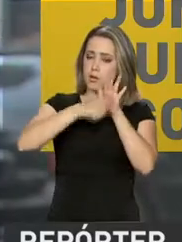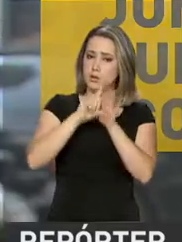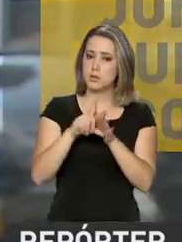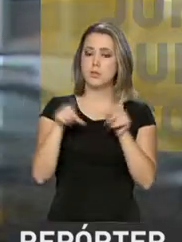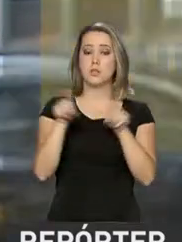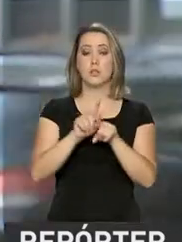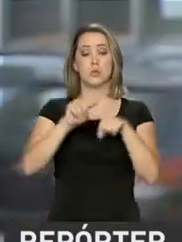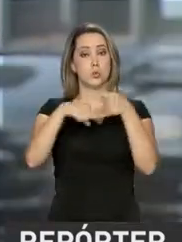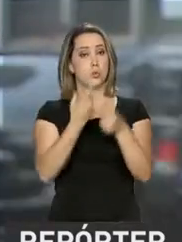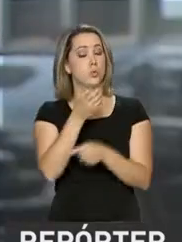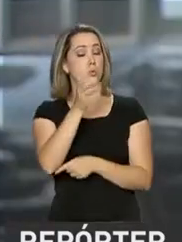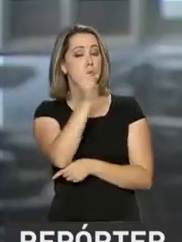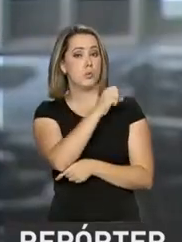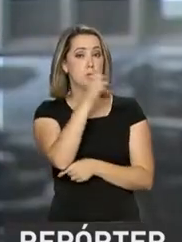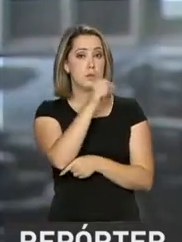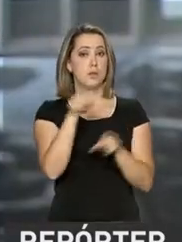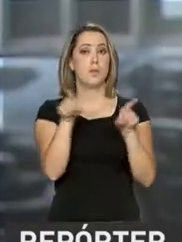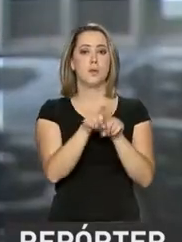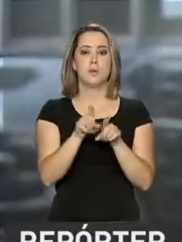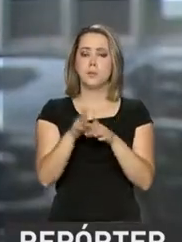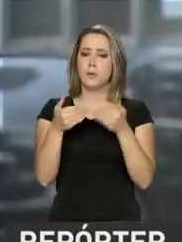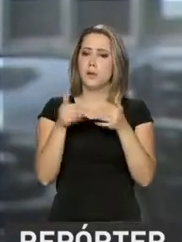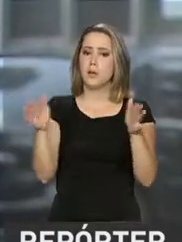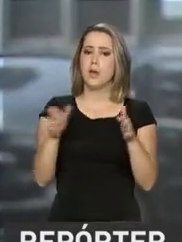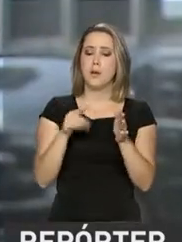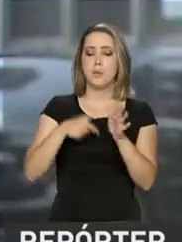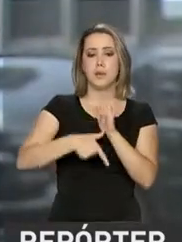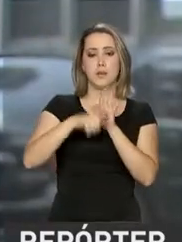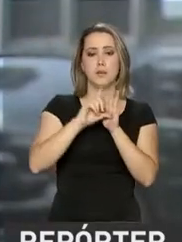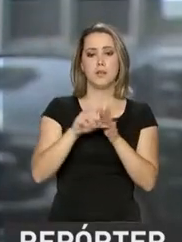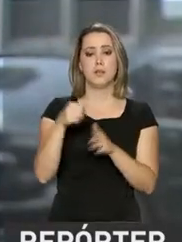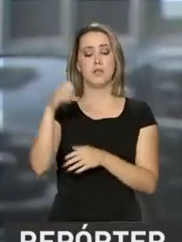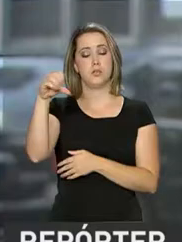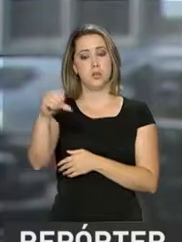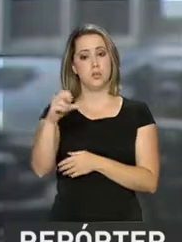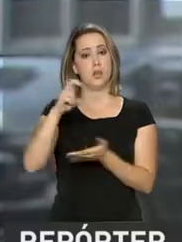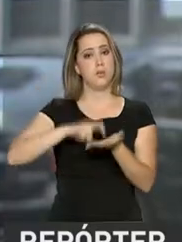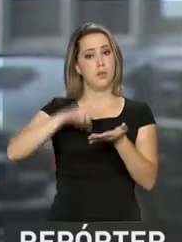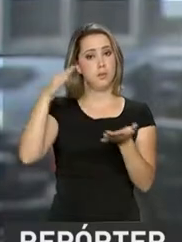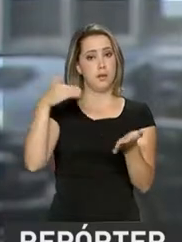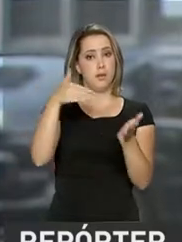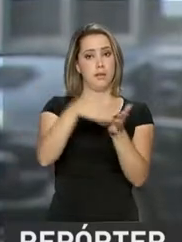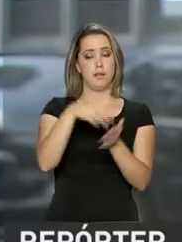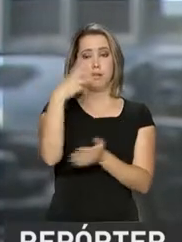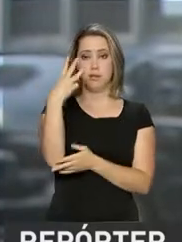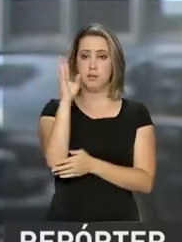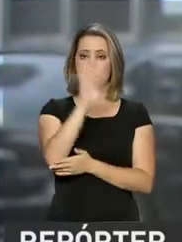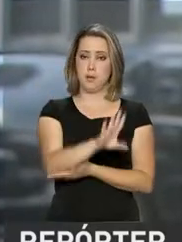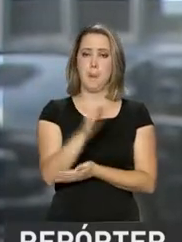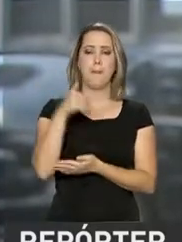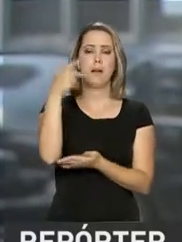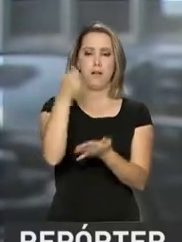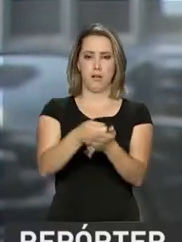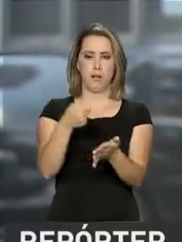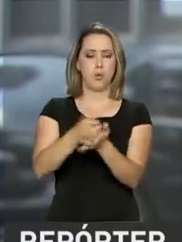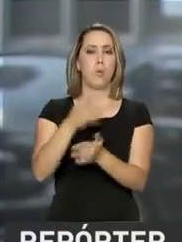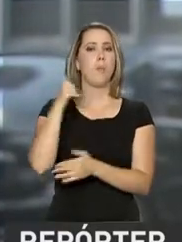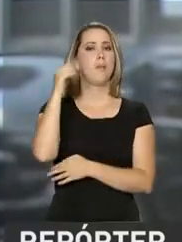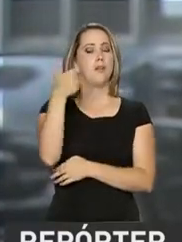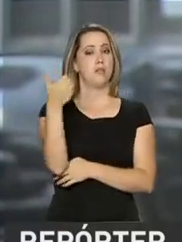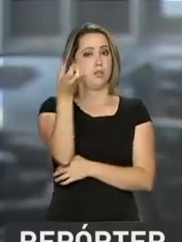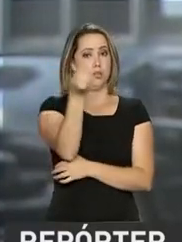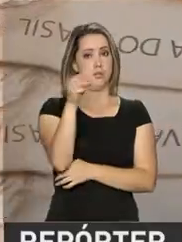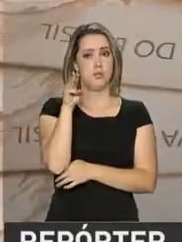No próximo sábado, as agências também abrem mais cedo, das 9 da manhã às 3 da tarde. Até agora, já foram pagos mais de 16 bilhões